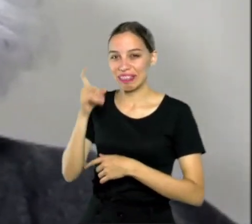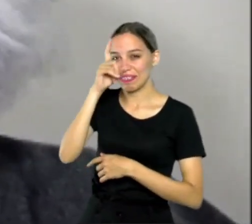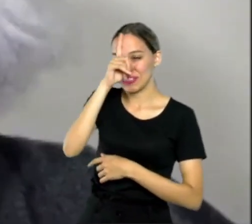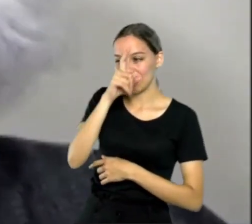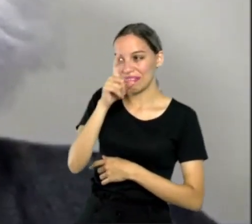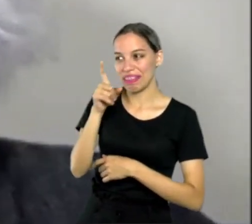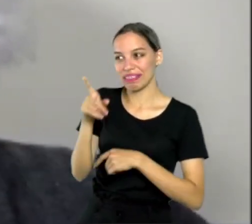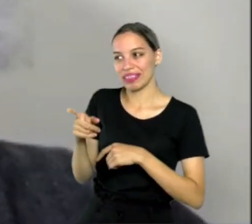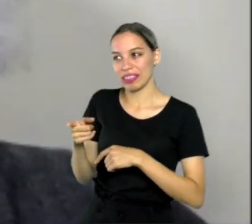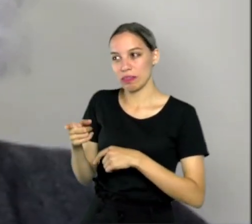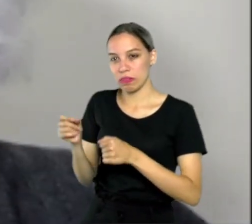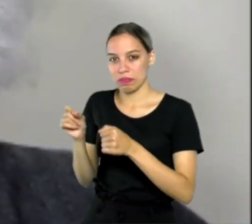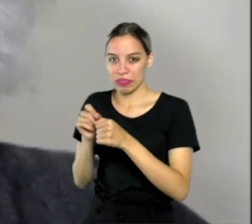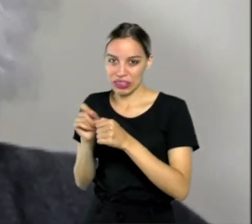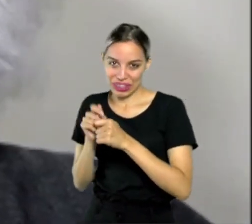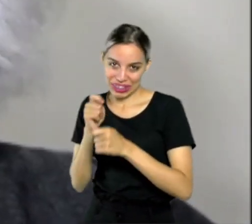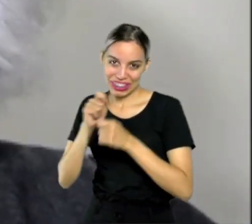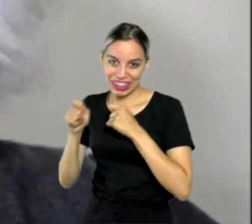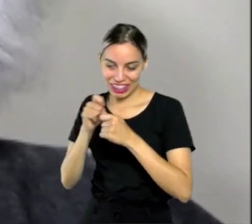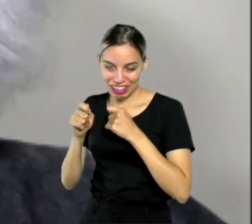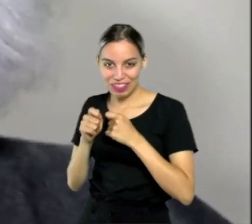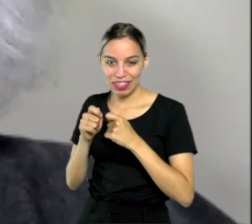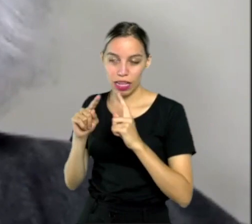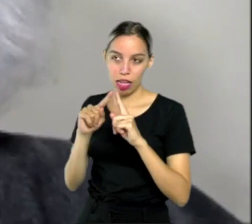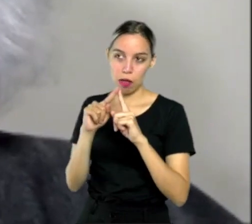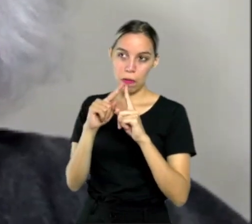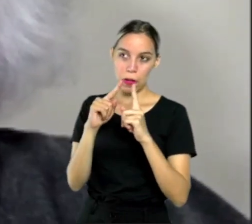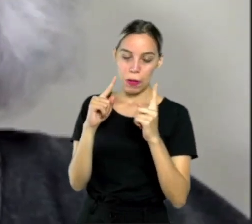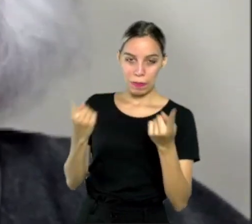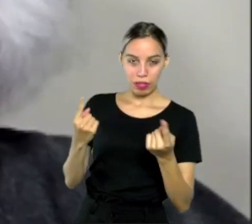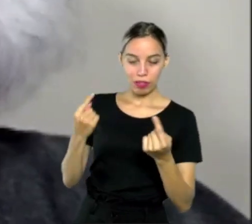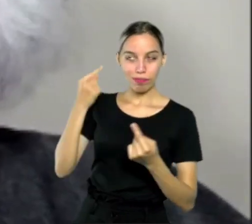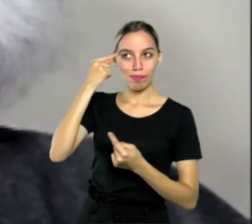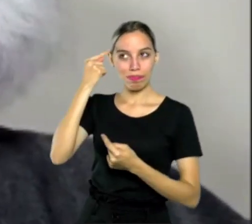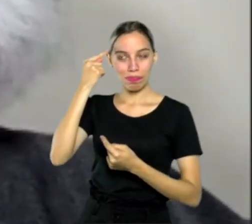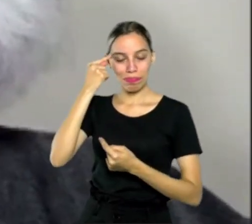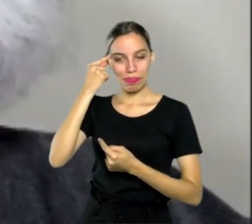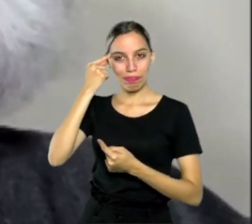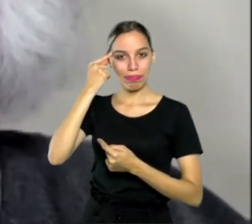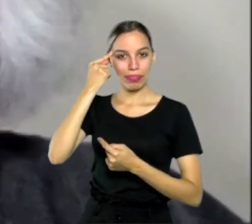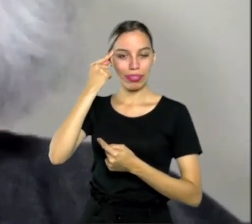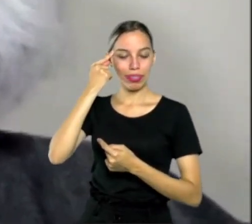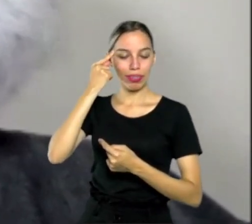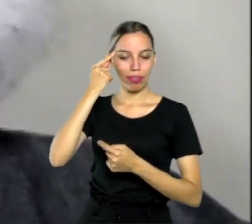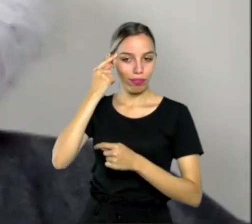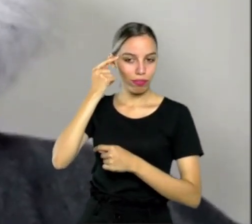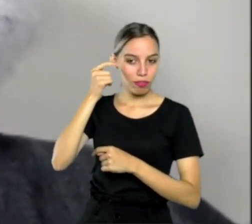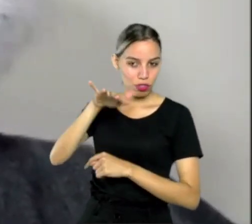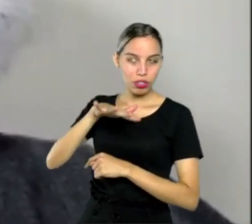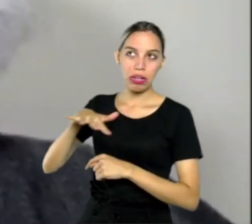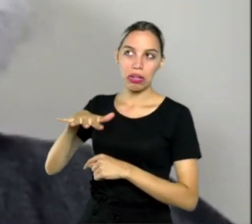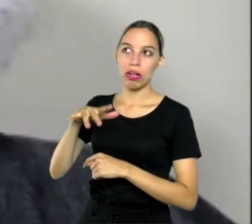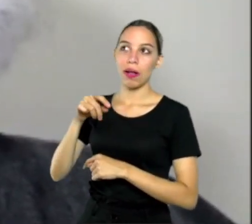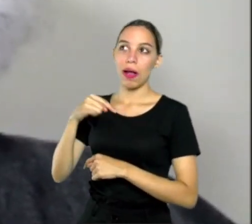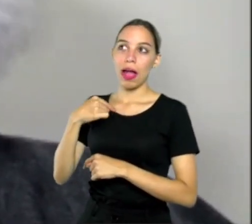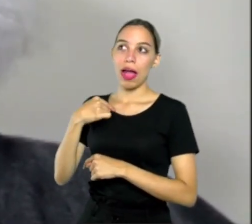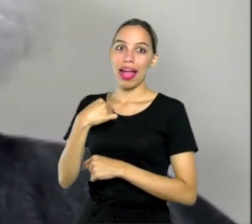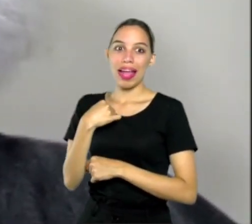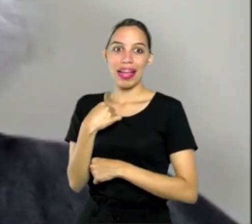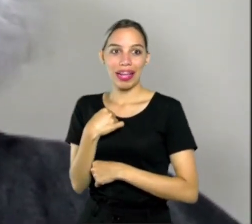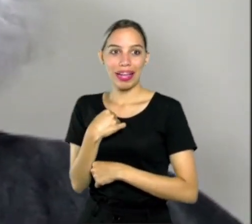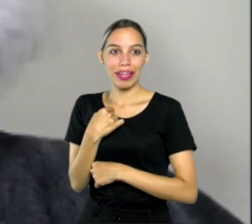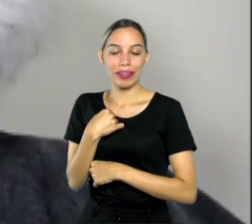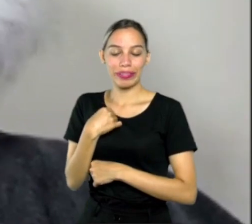mas pensando no coletivo, que é uma das lutas que eu travo, né, de visibilidade dos velhos,